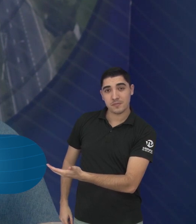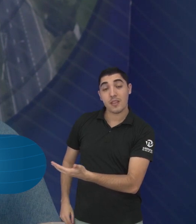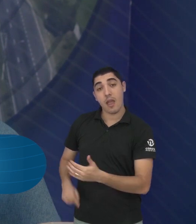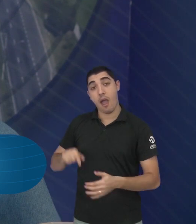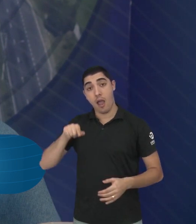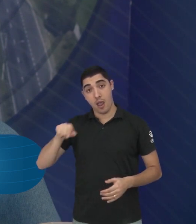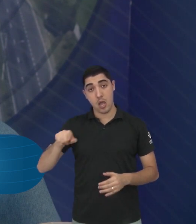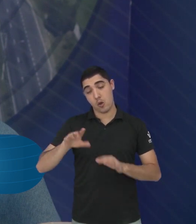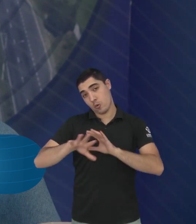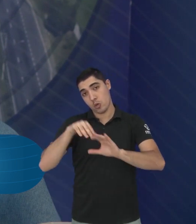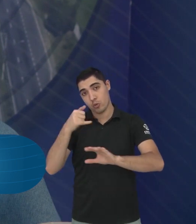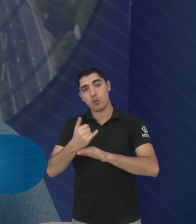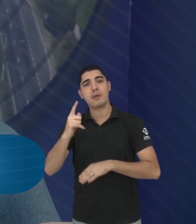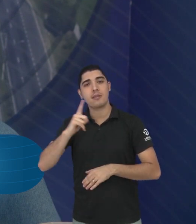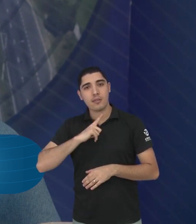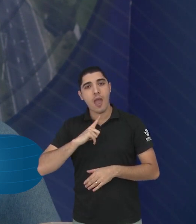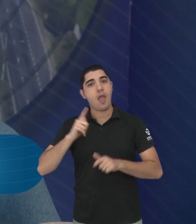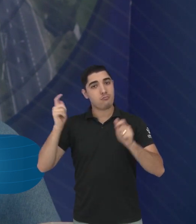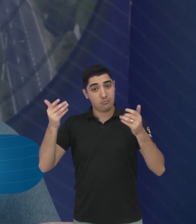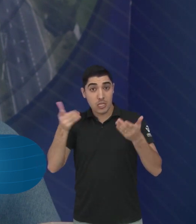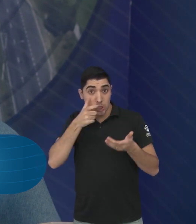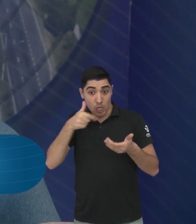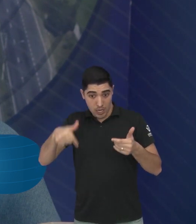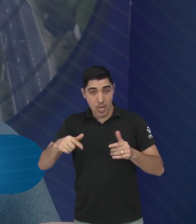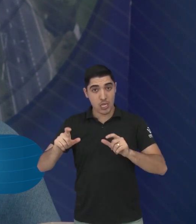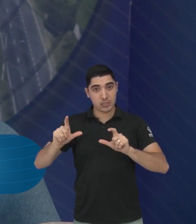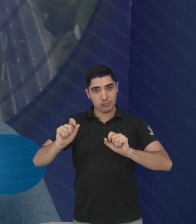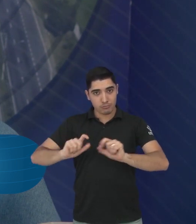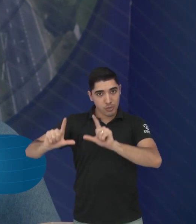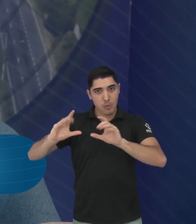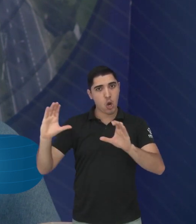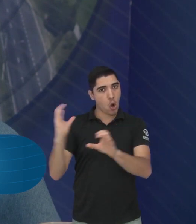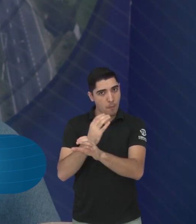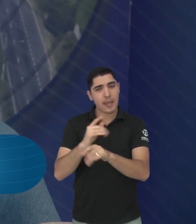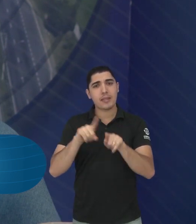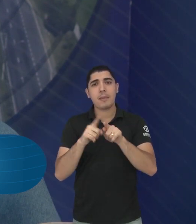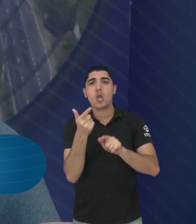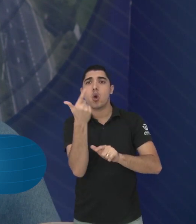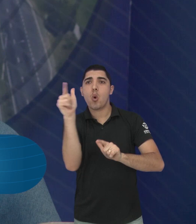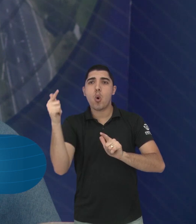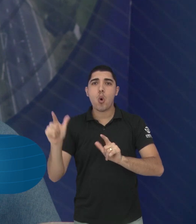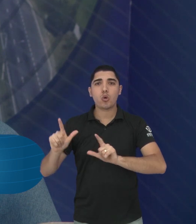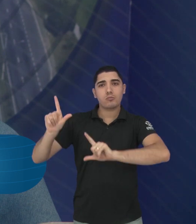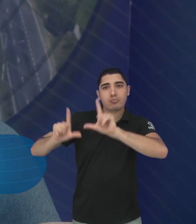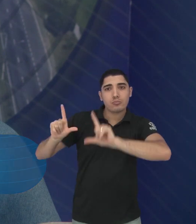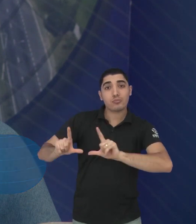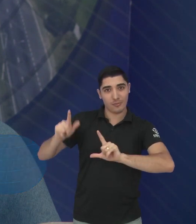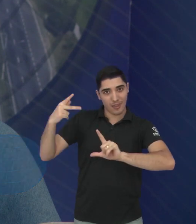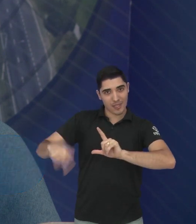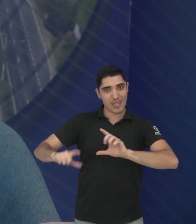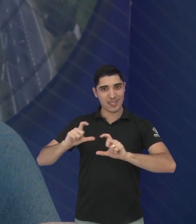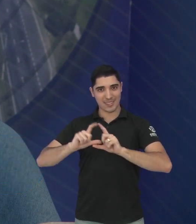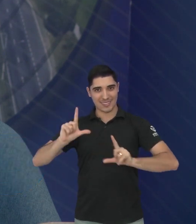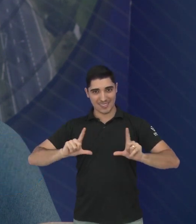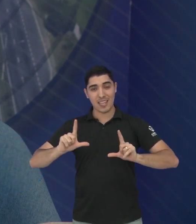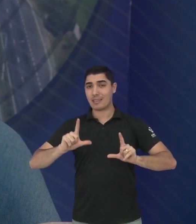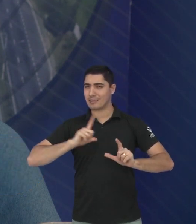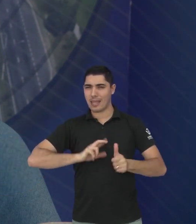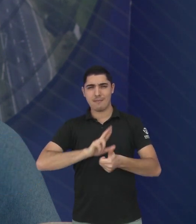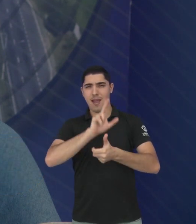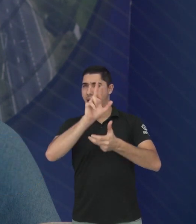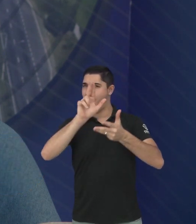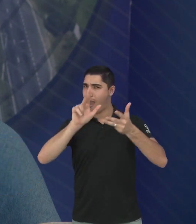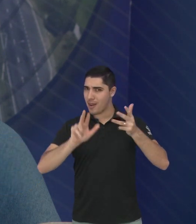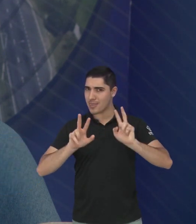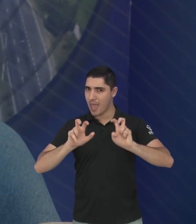youtube.com/câmara-sjc. Lá vocês têm acesso a, inclusive, este programa na íntegra e a toda a programação da TV Câmara de São José dos Campos. Está bem